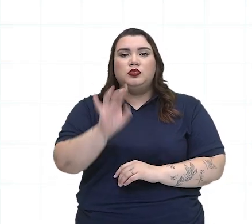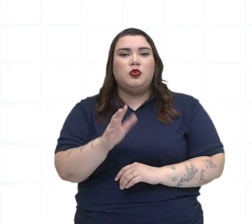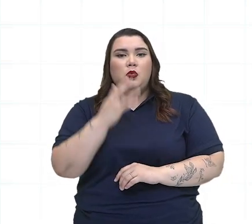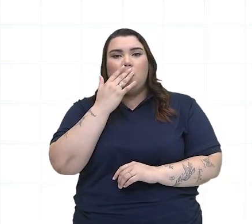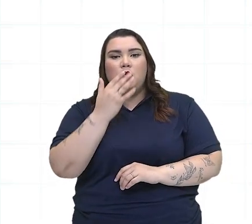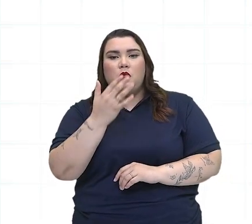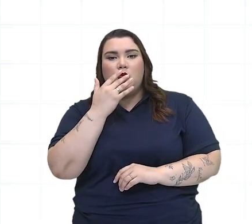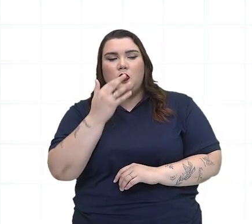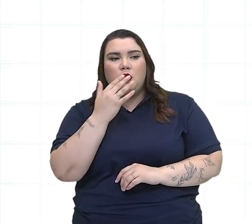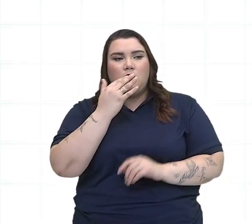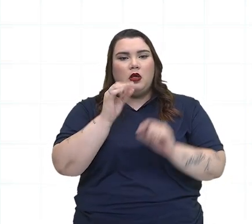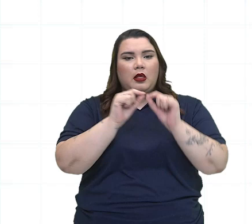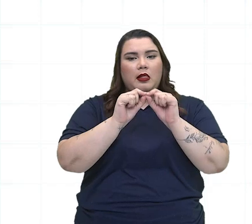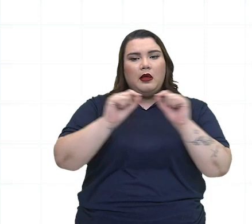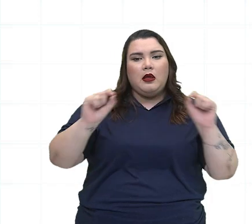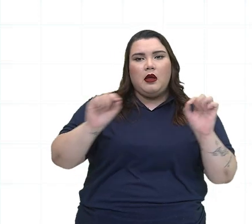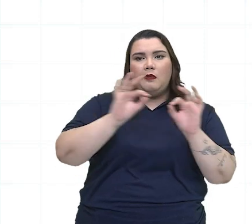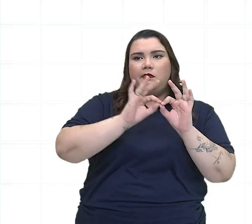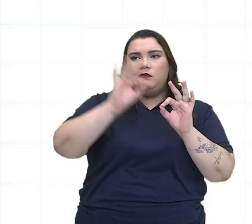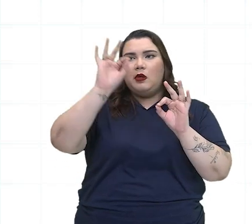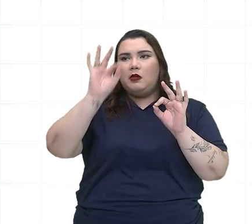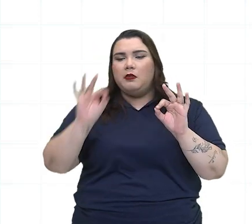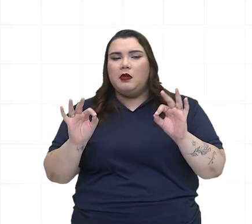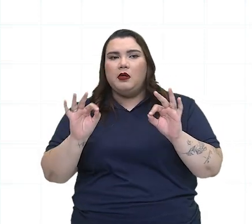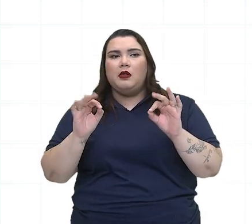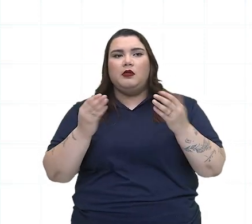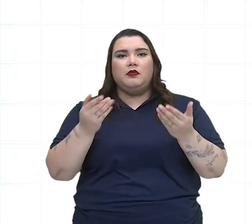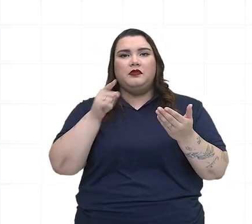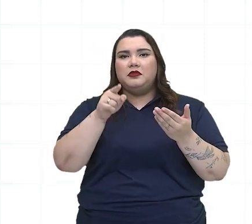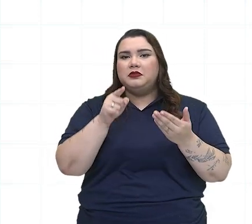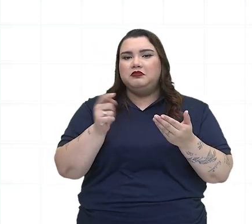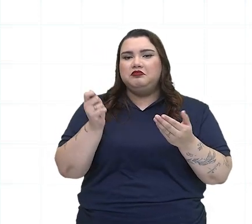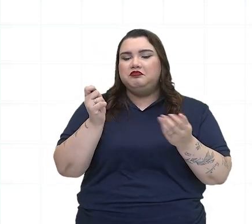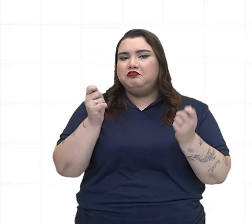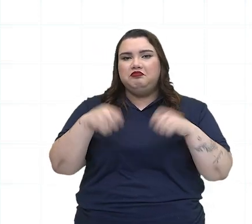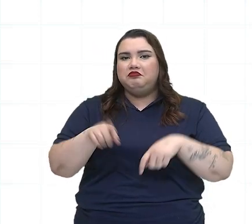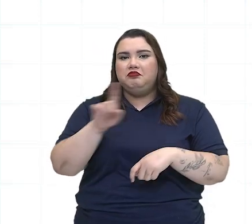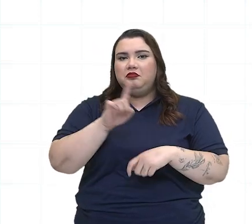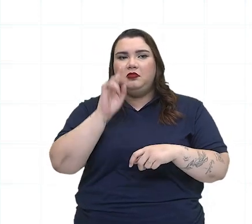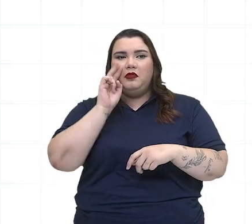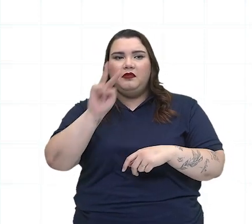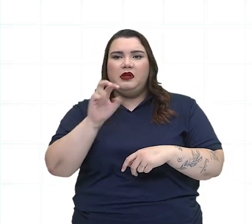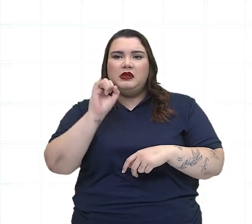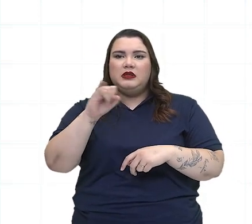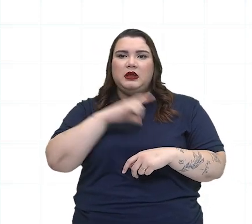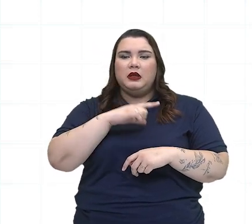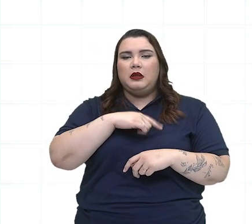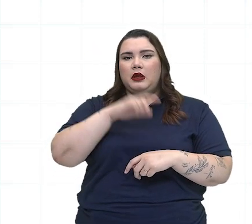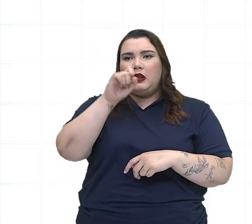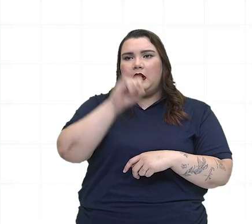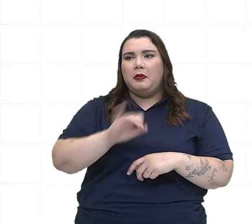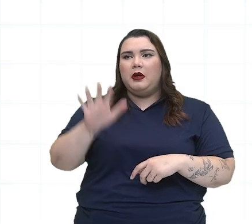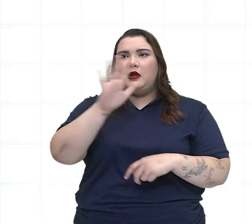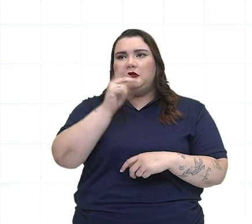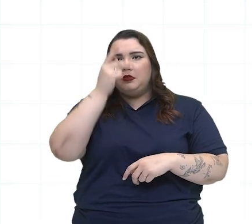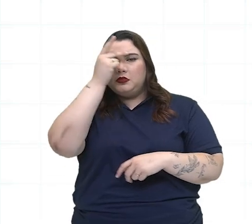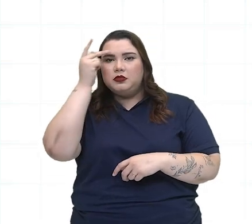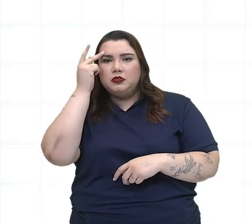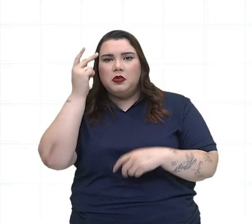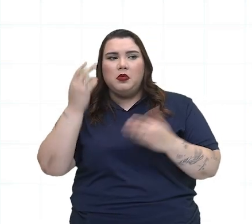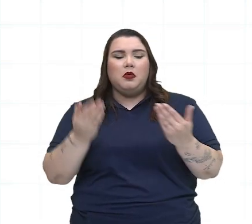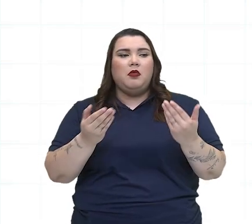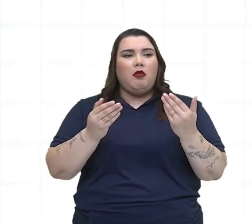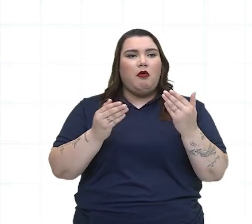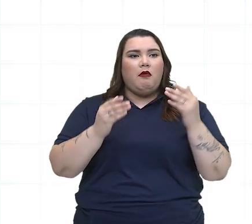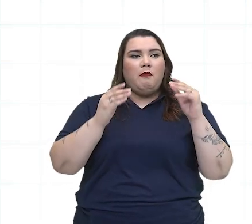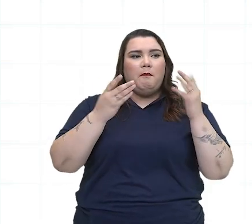cores, formas. Você não consegue visualizar ali um objeto, uma pessoa, uma paisagem. Ali só